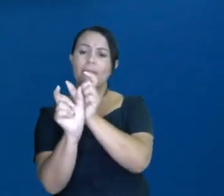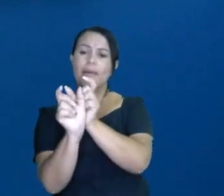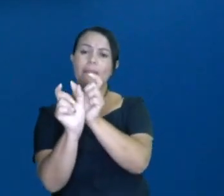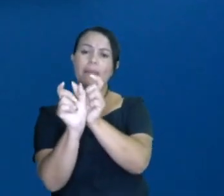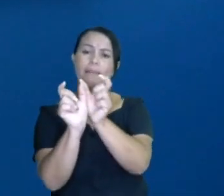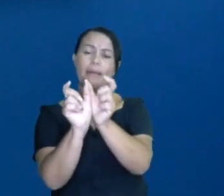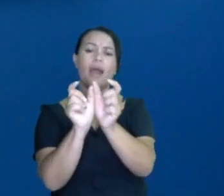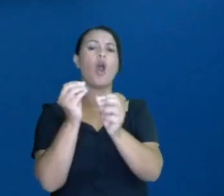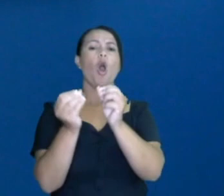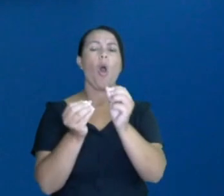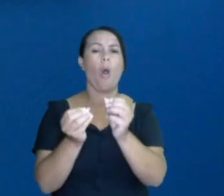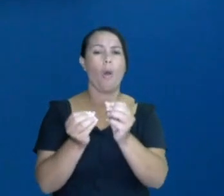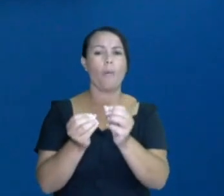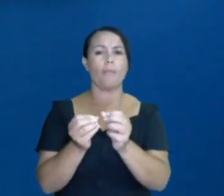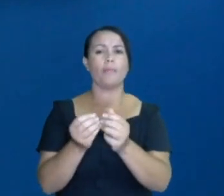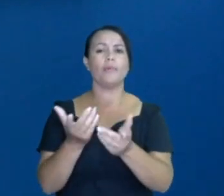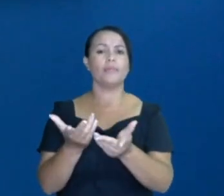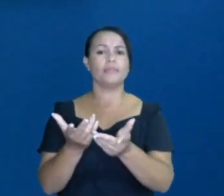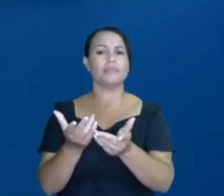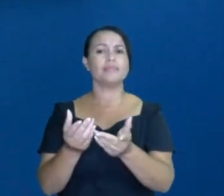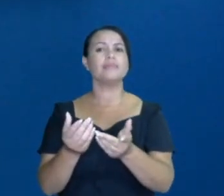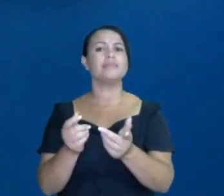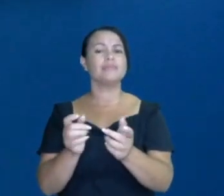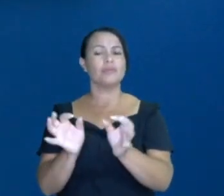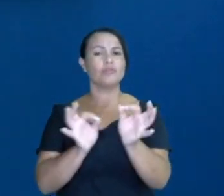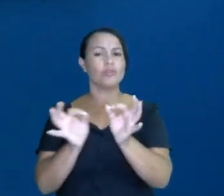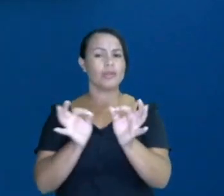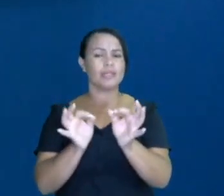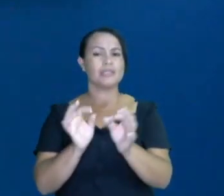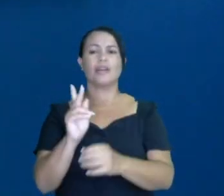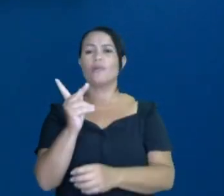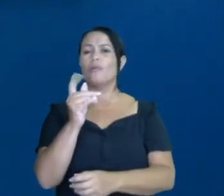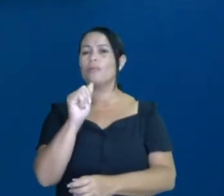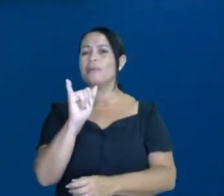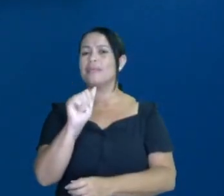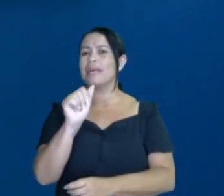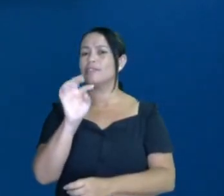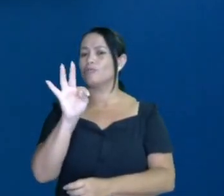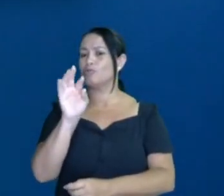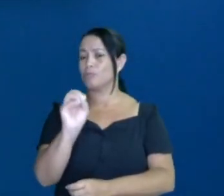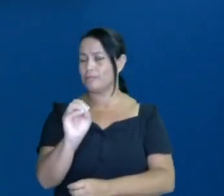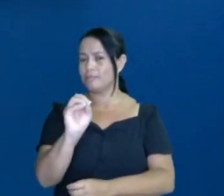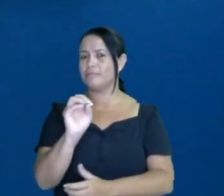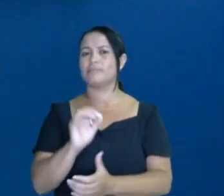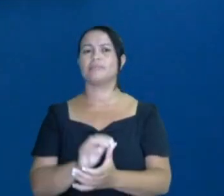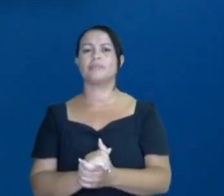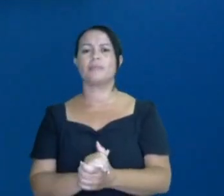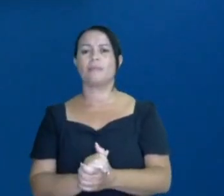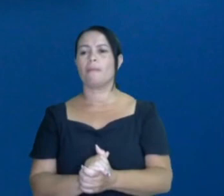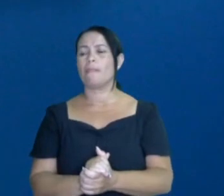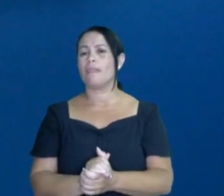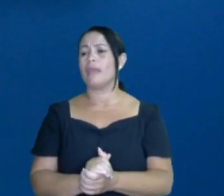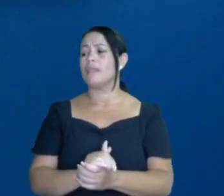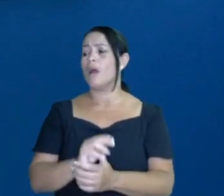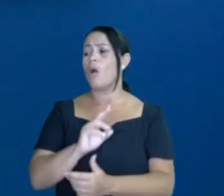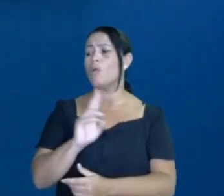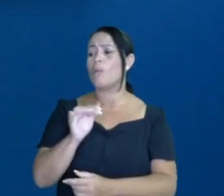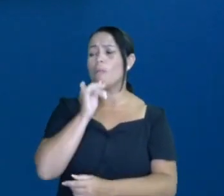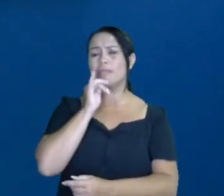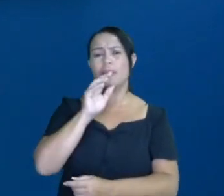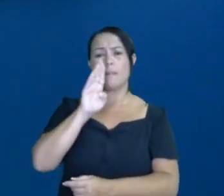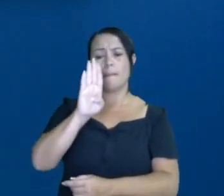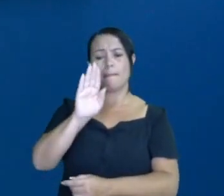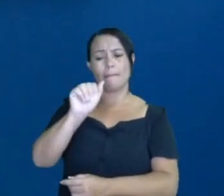lado e outra de outro, forma-se um hiato, certo? Então, baú forma um hiato,